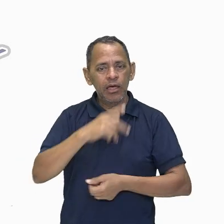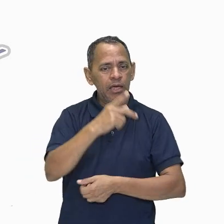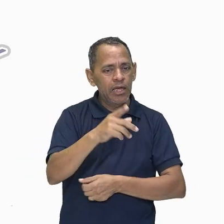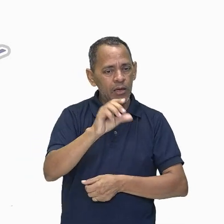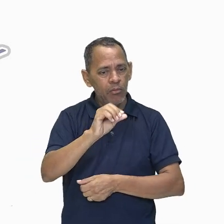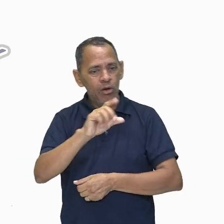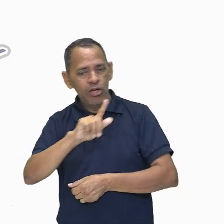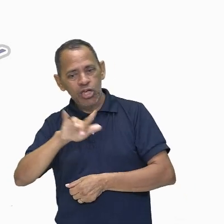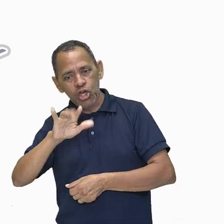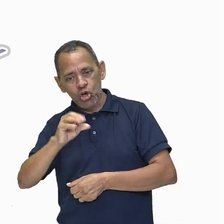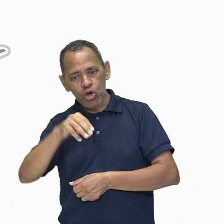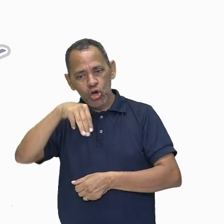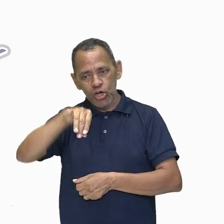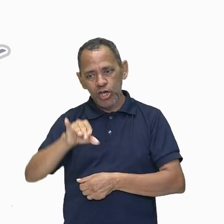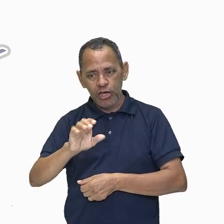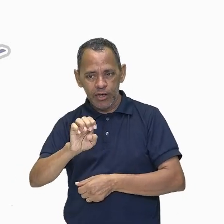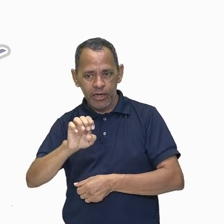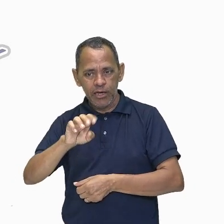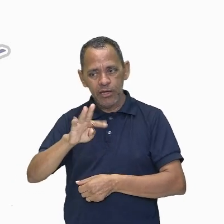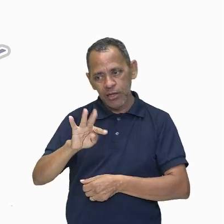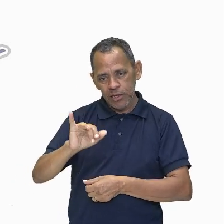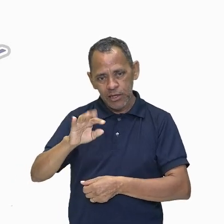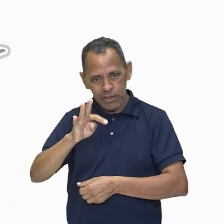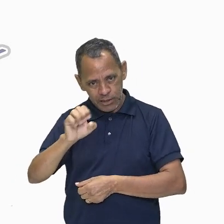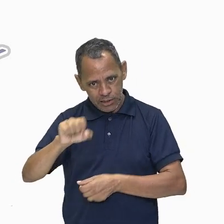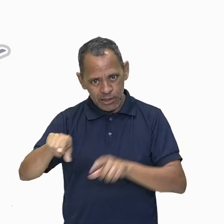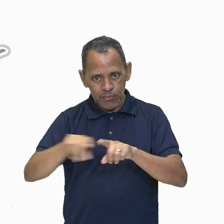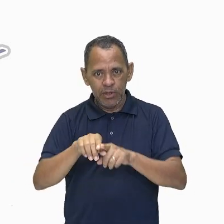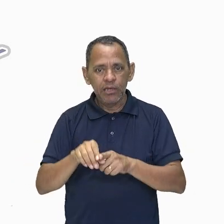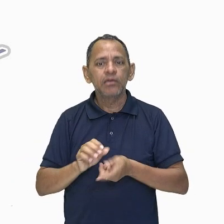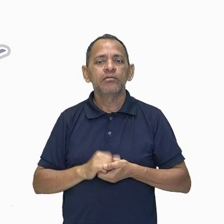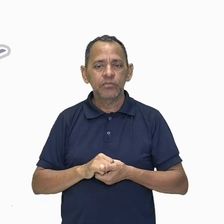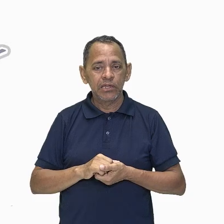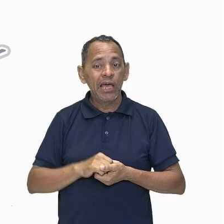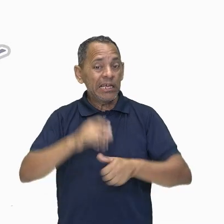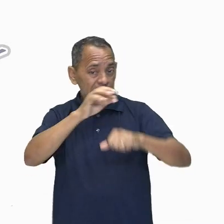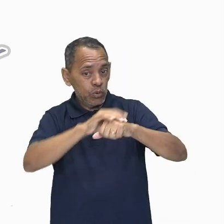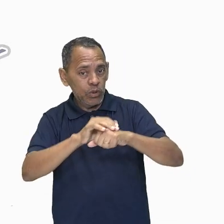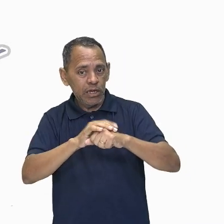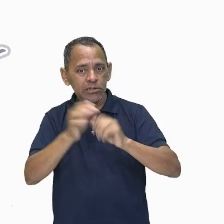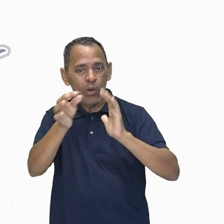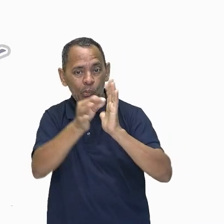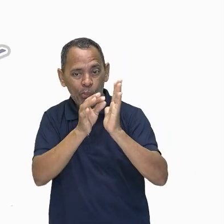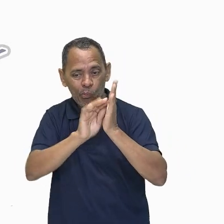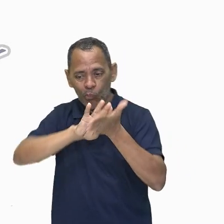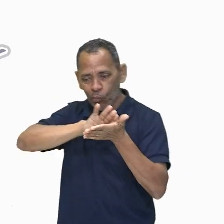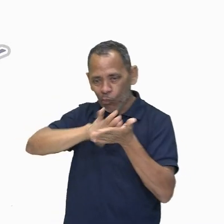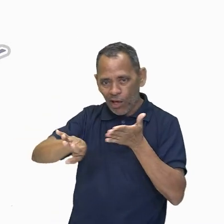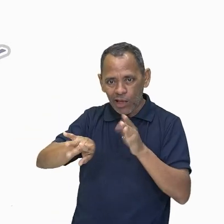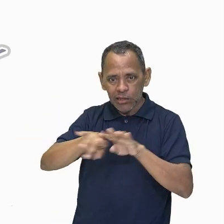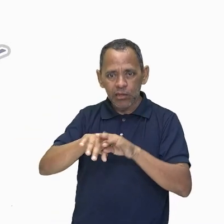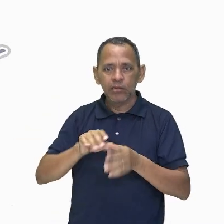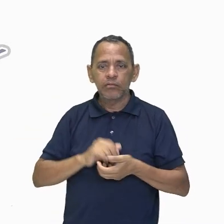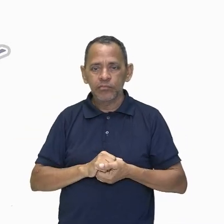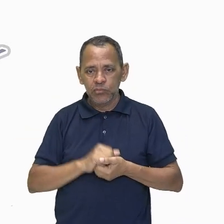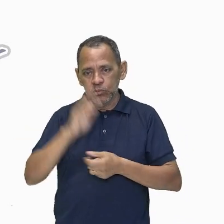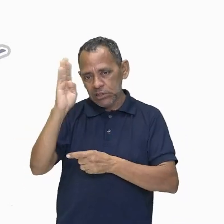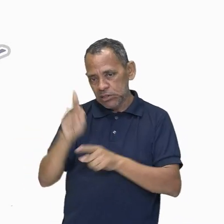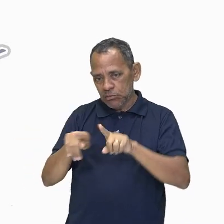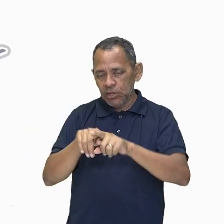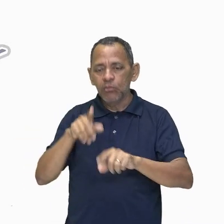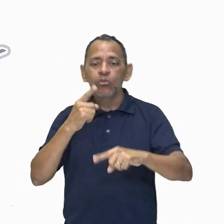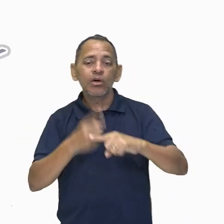foi erradicada no nosso país há muito tempo. Então, por que nós não ouvimos falar sobre essas doenças? Porque as vacinas ajudaram